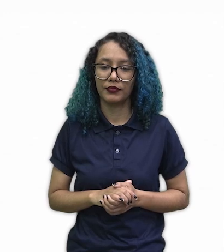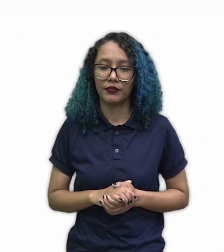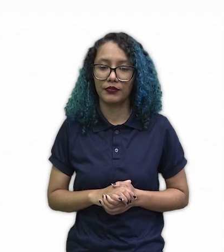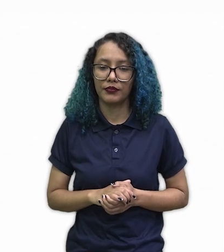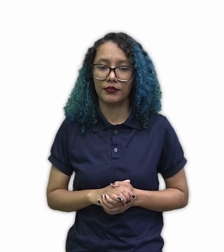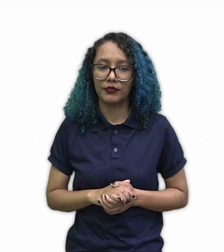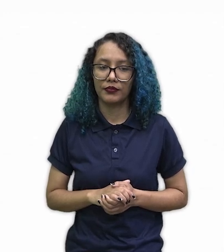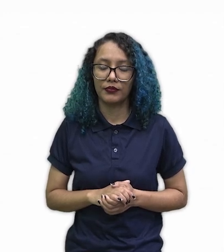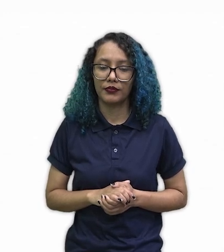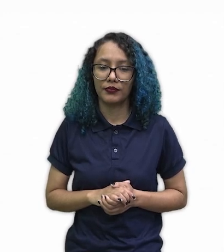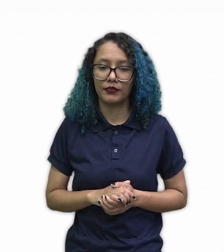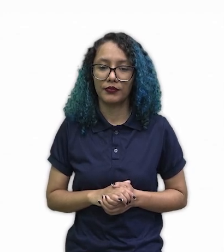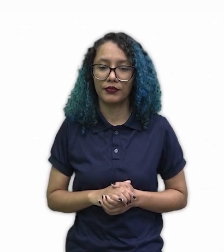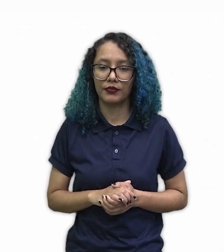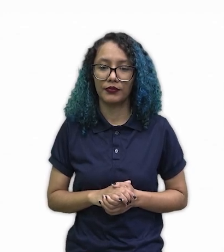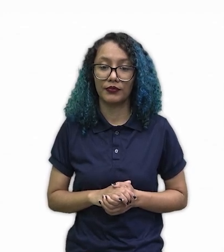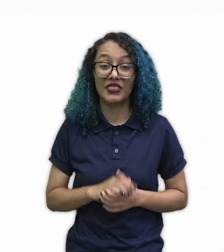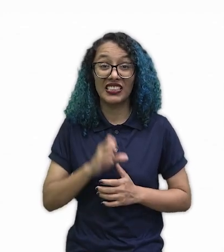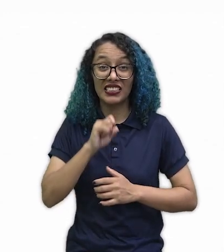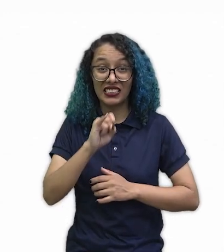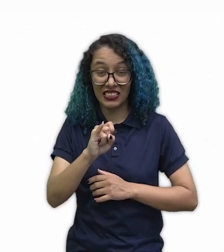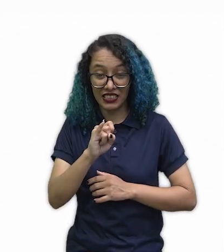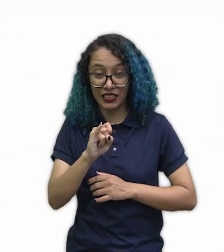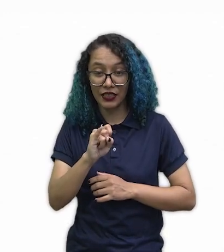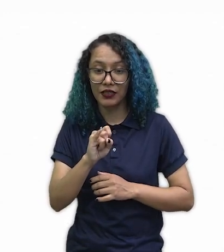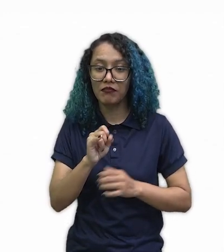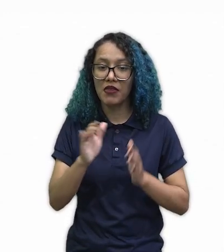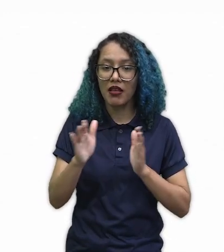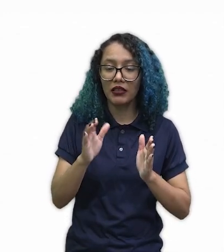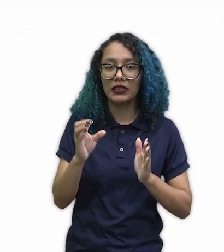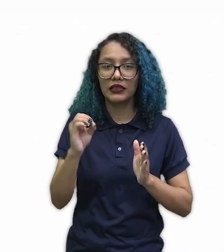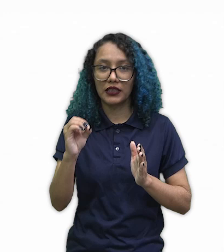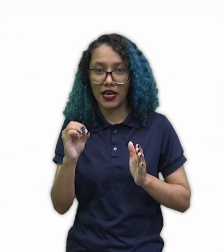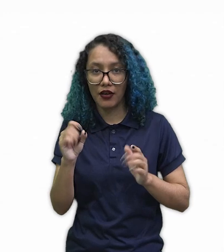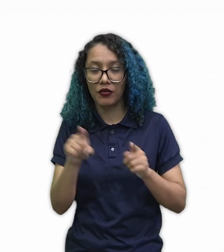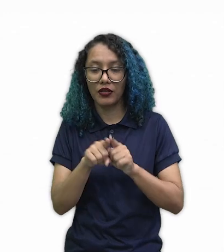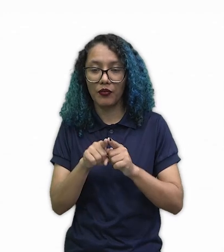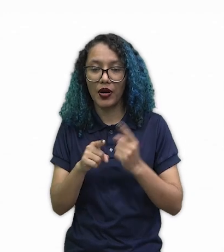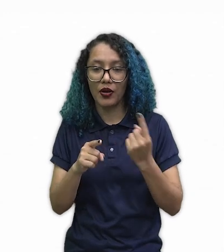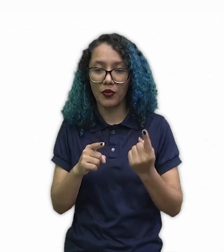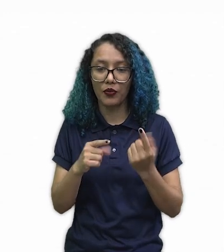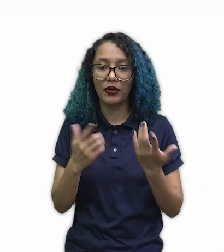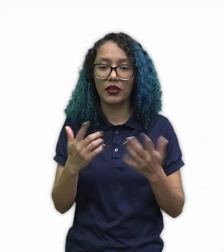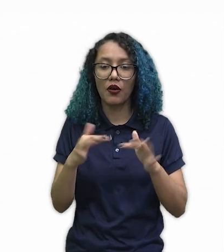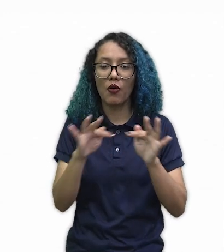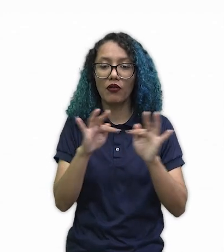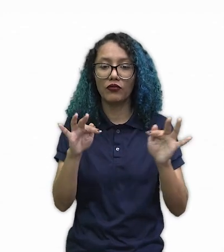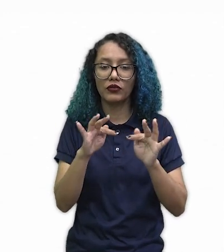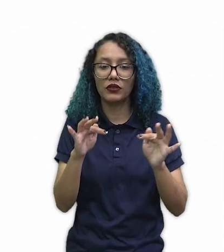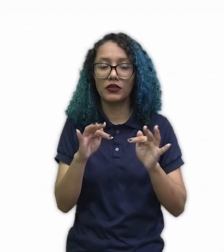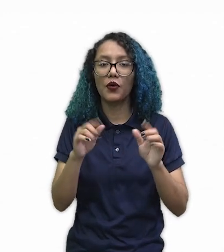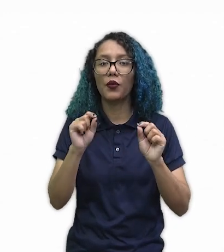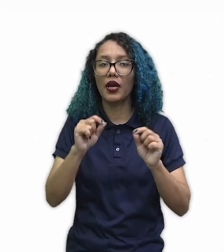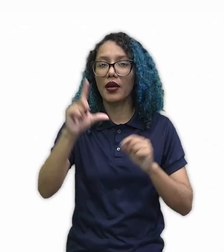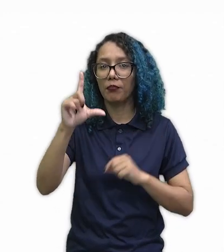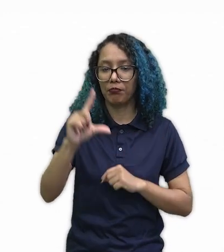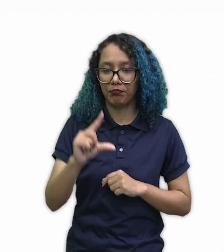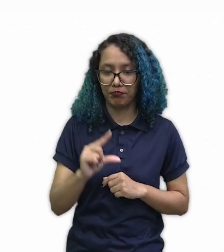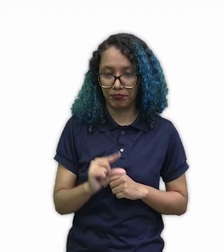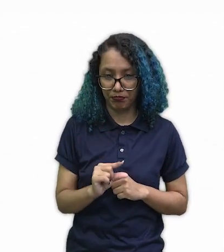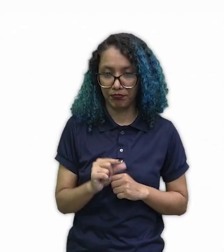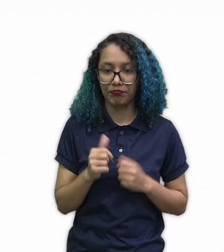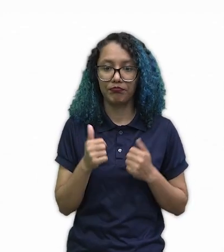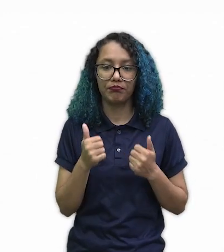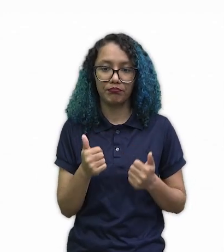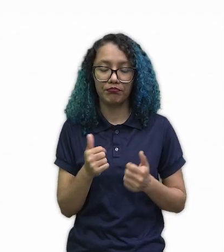nosso logaritmando, ele estiver entre 0 e 1, a função logarítmica ela vai ser